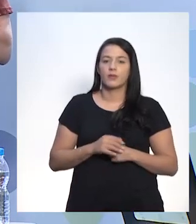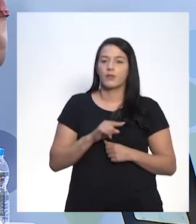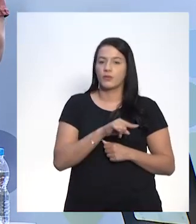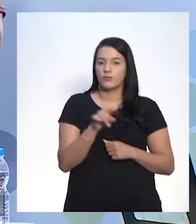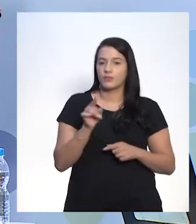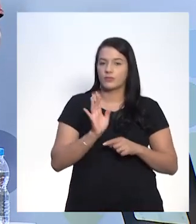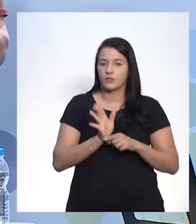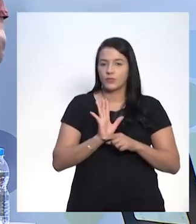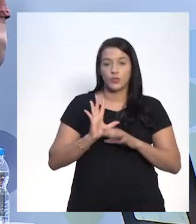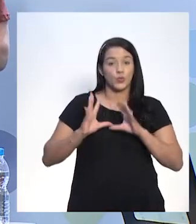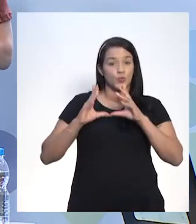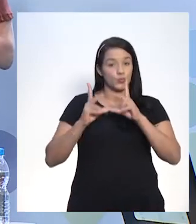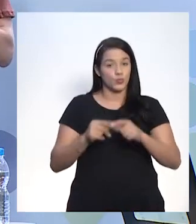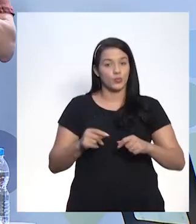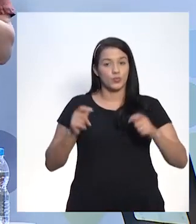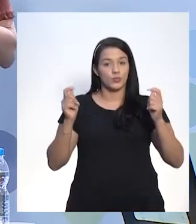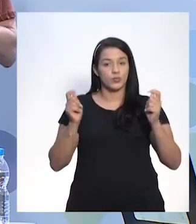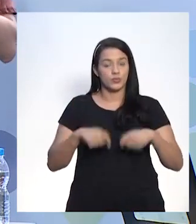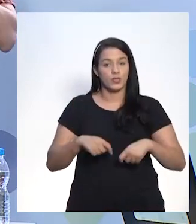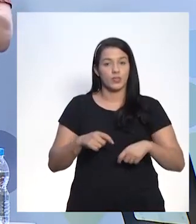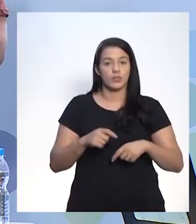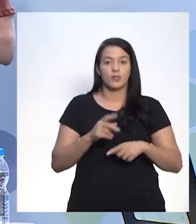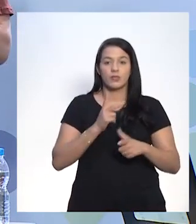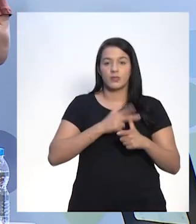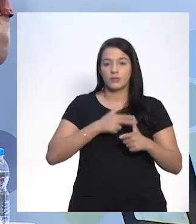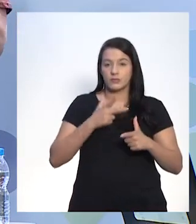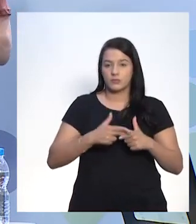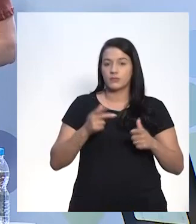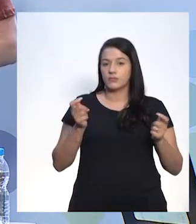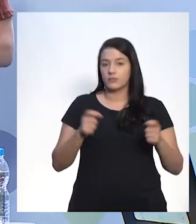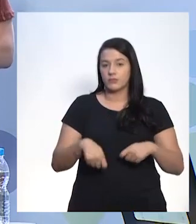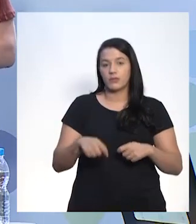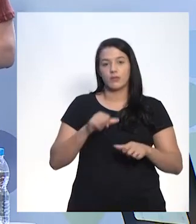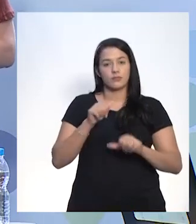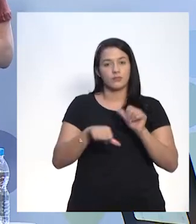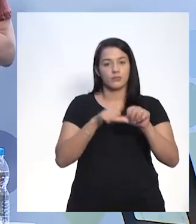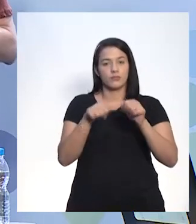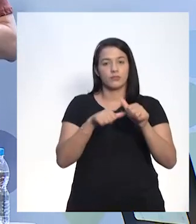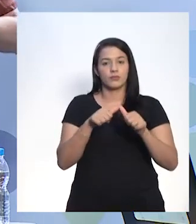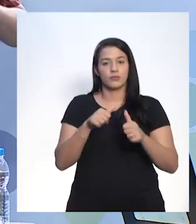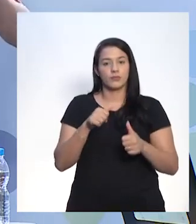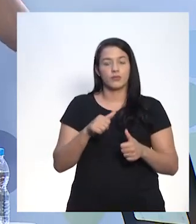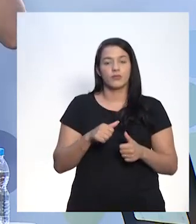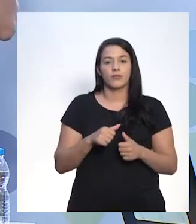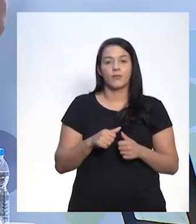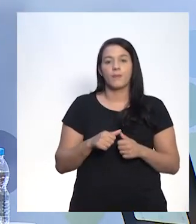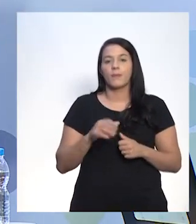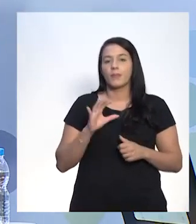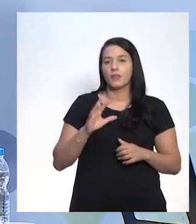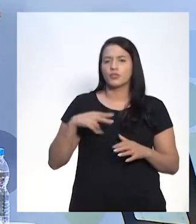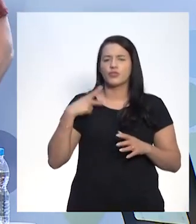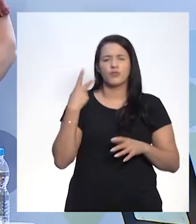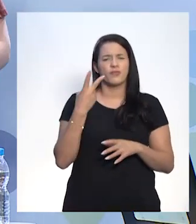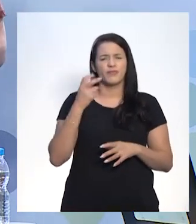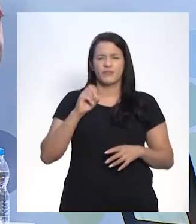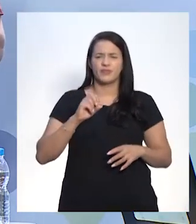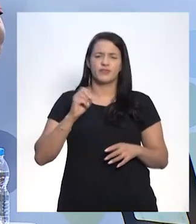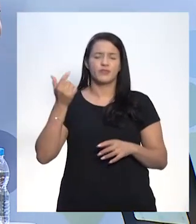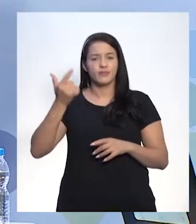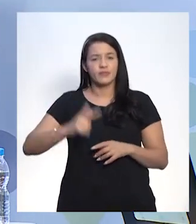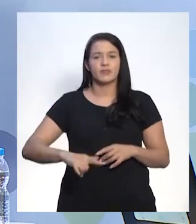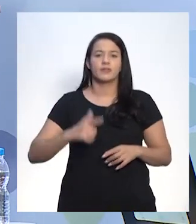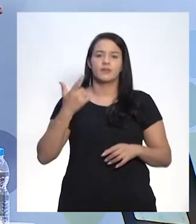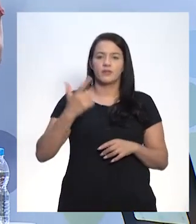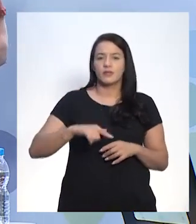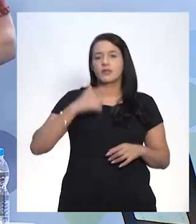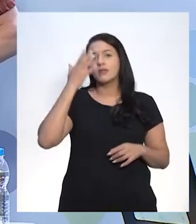assiste, você dá para assistir tudo. Qualquer seriado, qualquer filme, dá para você assistir com áudio original. Você já assistiu 20 mil vezes lá o seriado, você